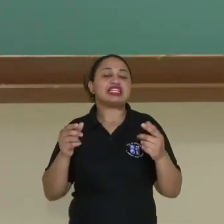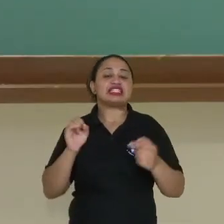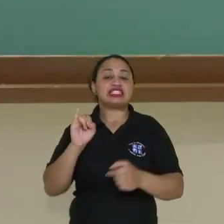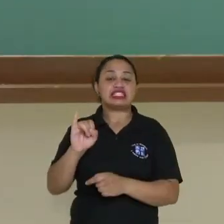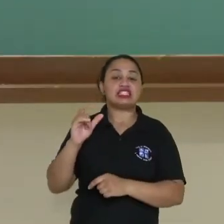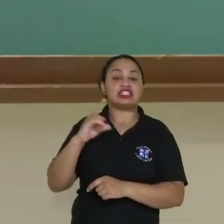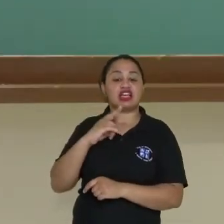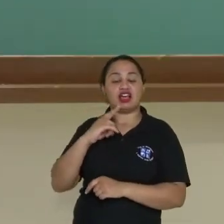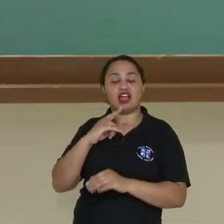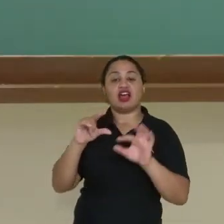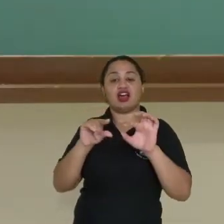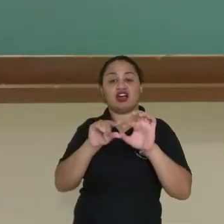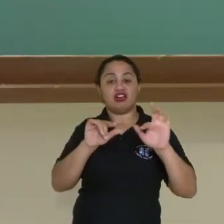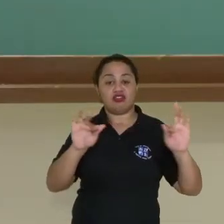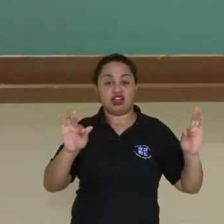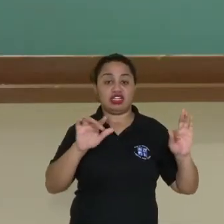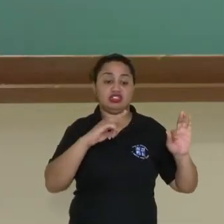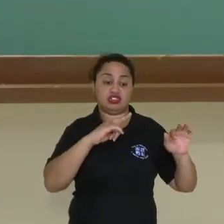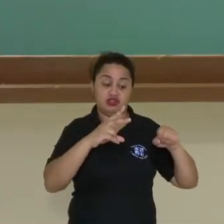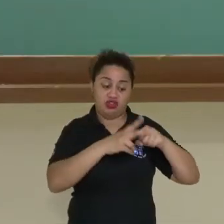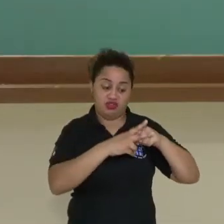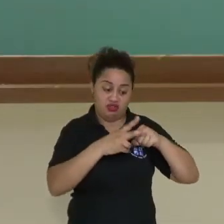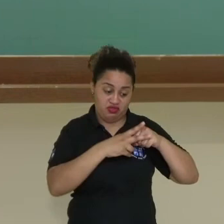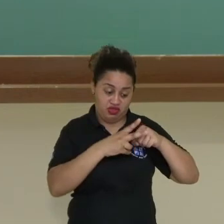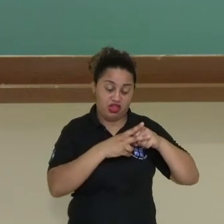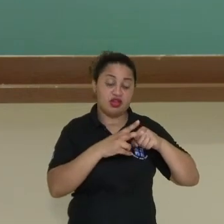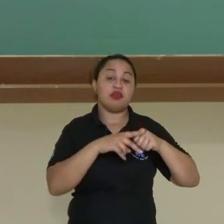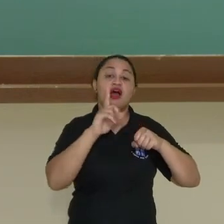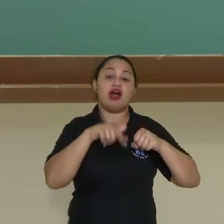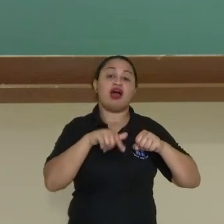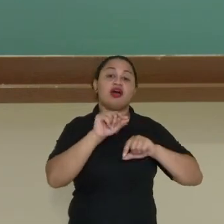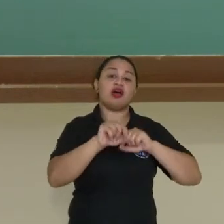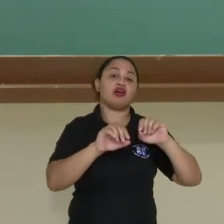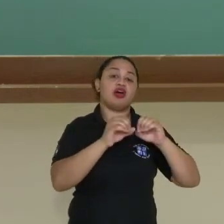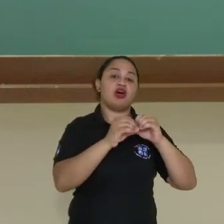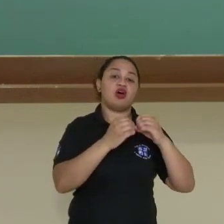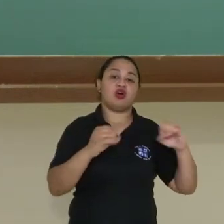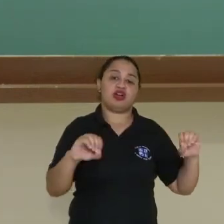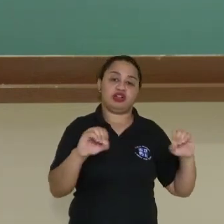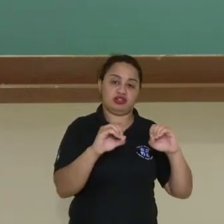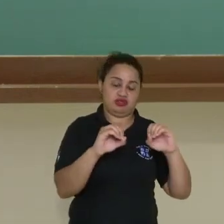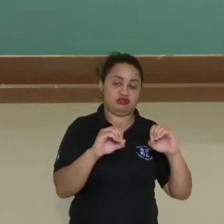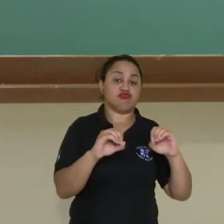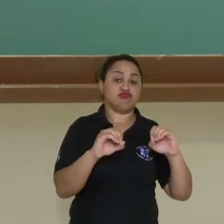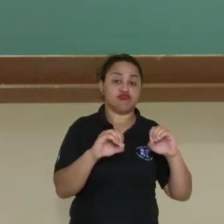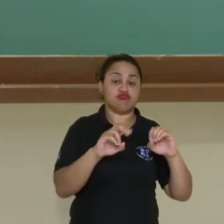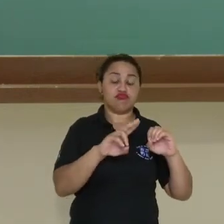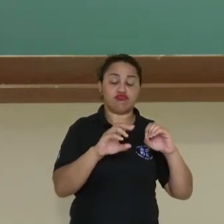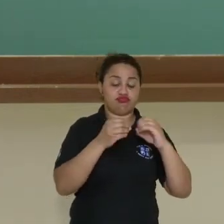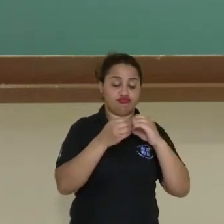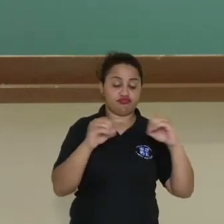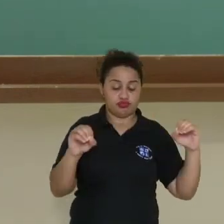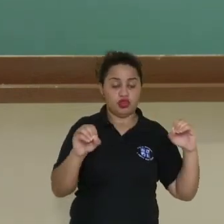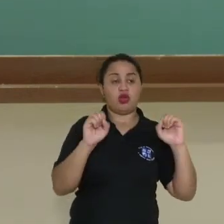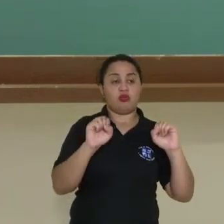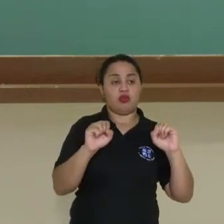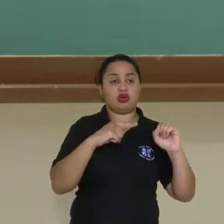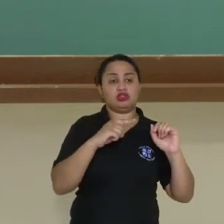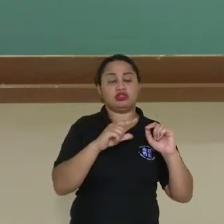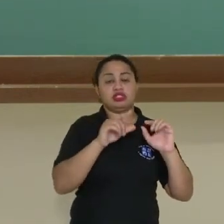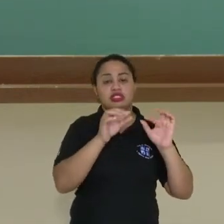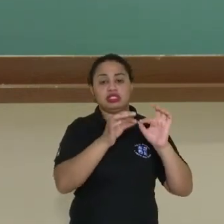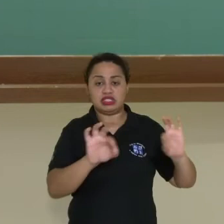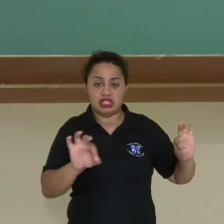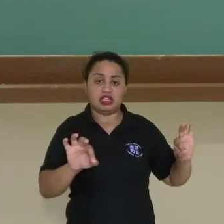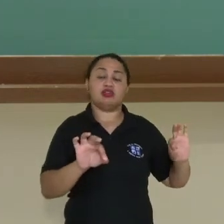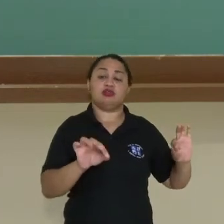frase tiver ali presente um verbo, a gente tem que essa frase pode ser chamada de oração, né? Então, eu posso ter período simples,